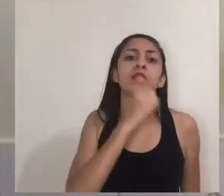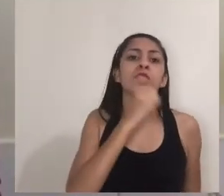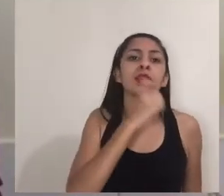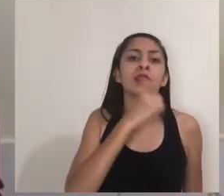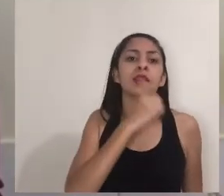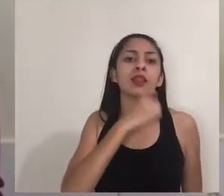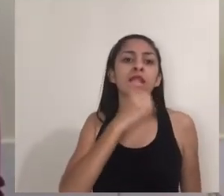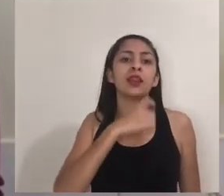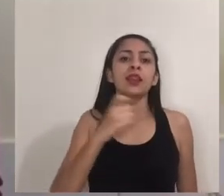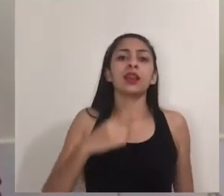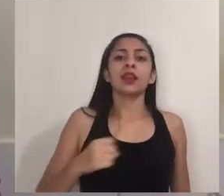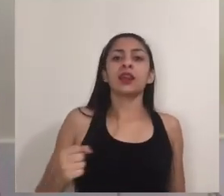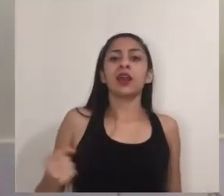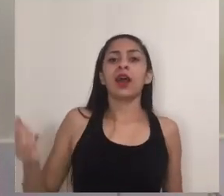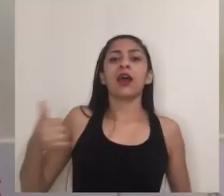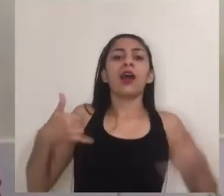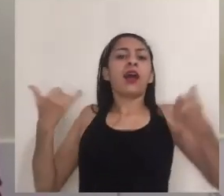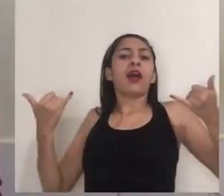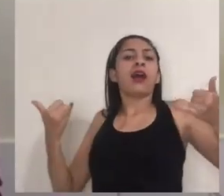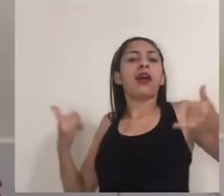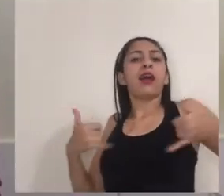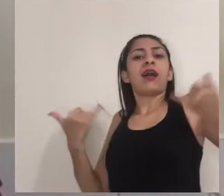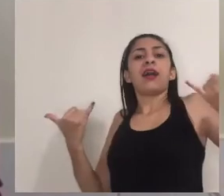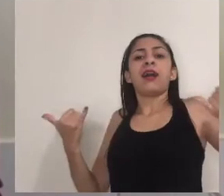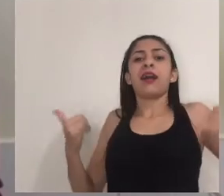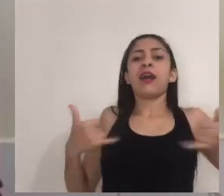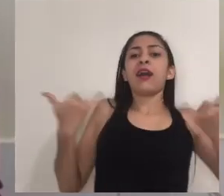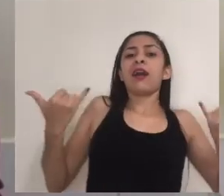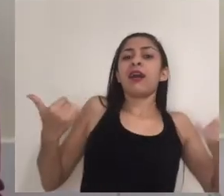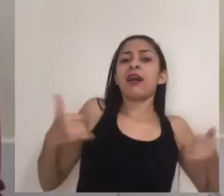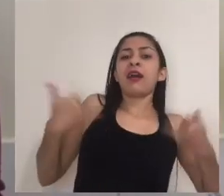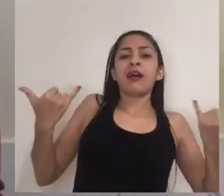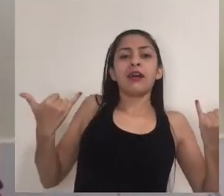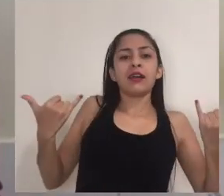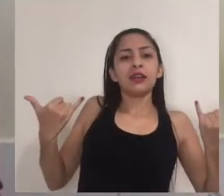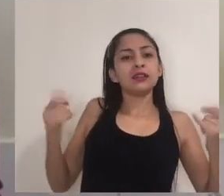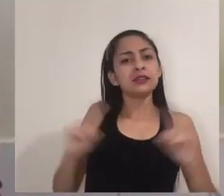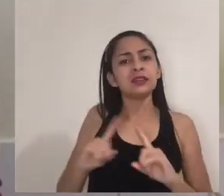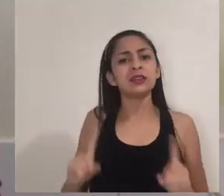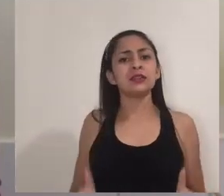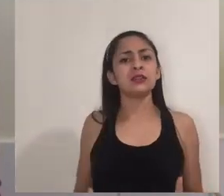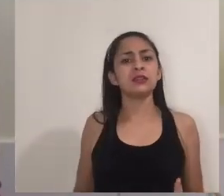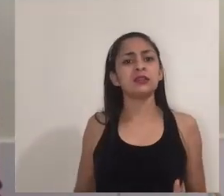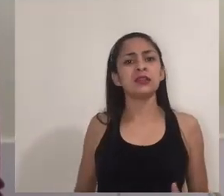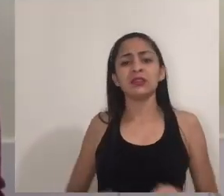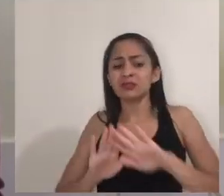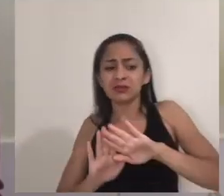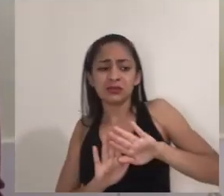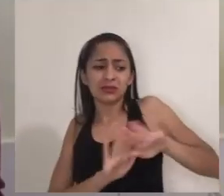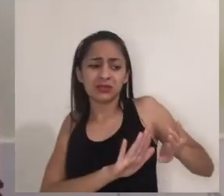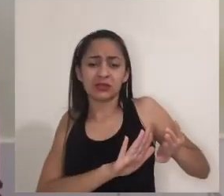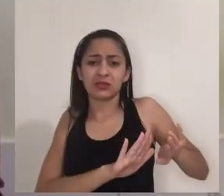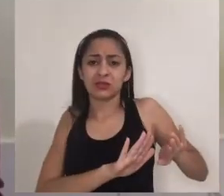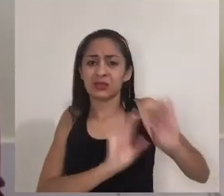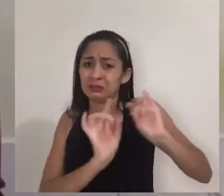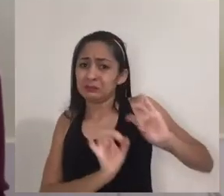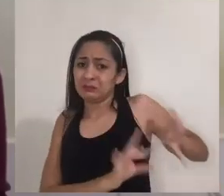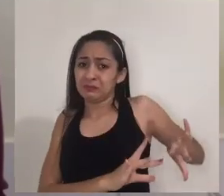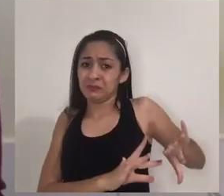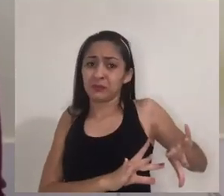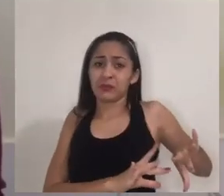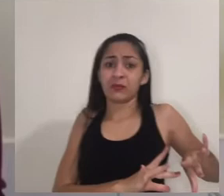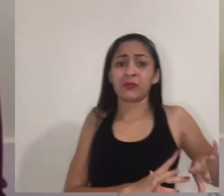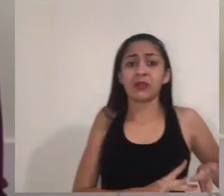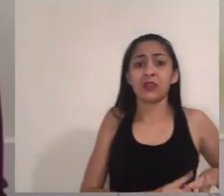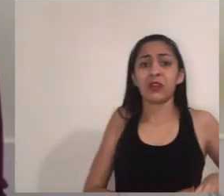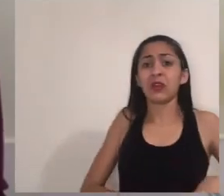precisa fugir desse falso evangelho. A gente precisa buscar o evangelho da palavra do Senhor, que nos ensina que a nossa